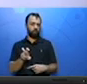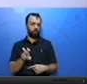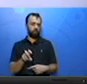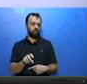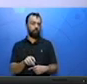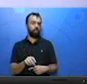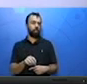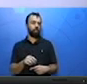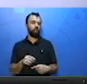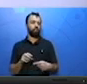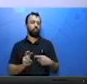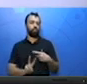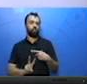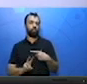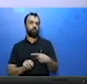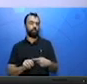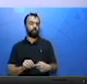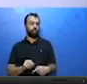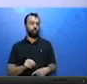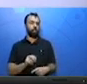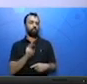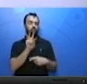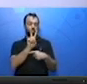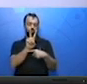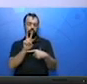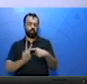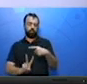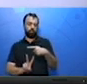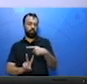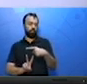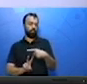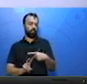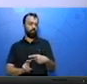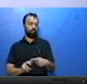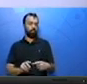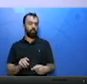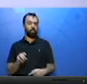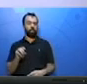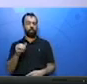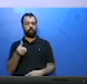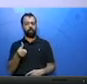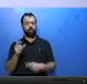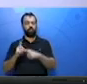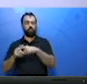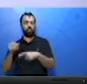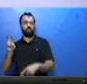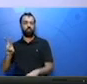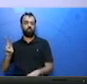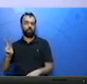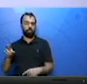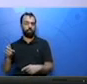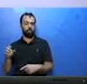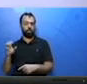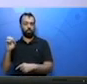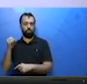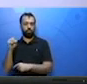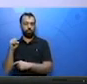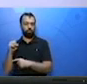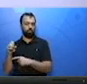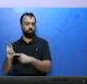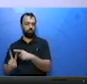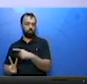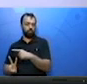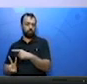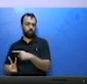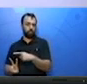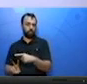saldo positivo de 2. Aqui é a conta simples, né? 6 mais 2, 8. 2 dividido por